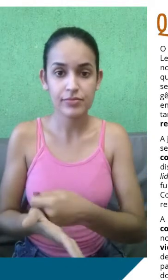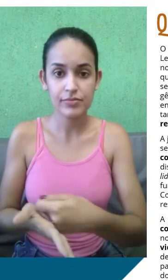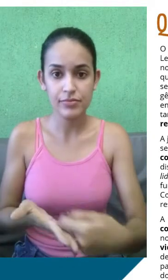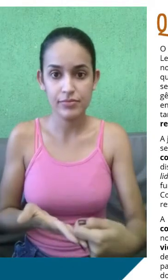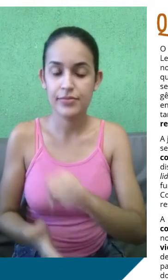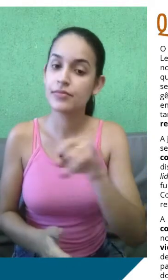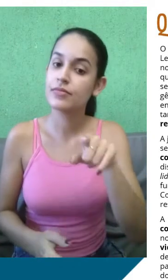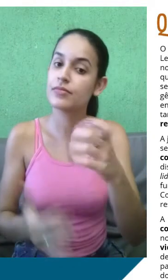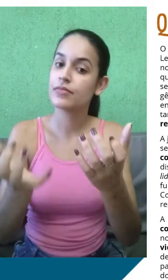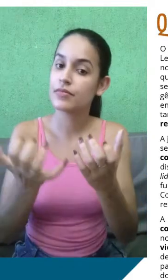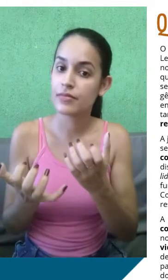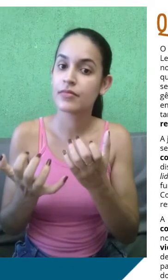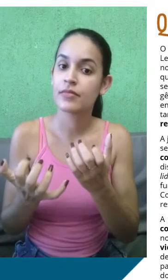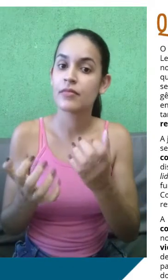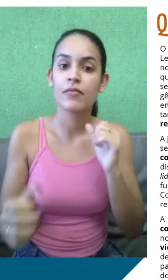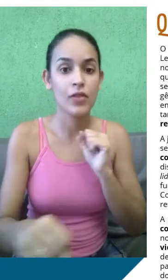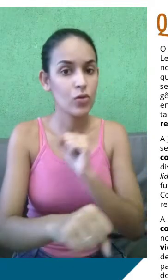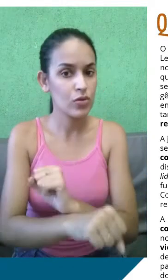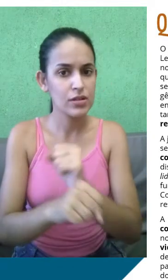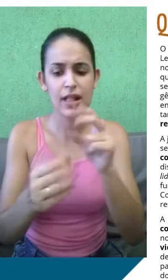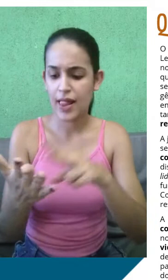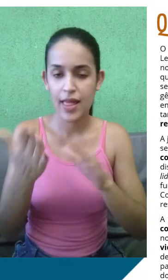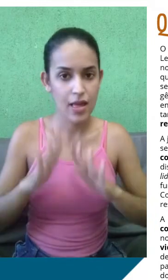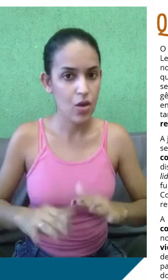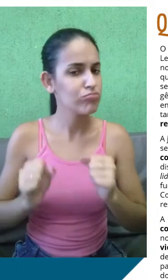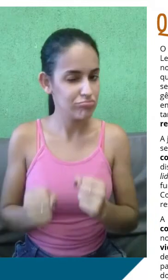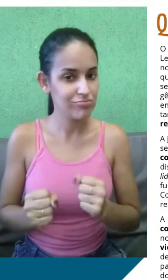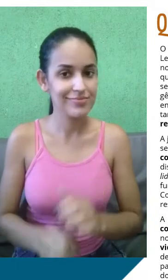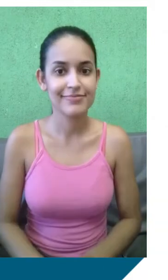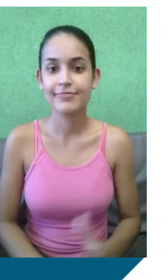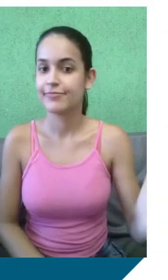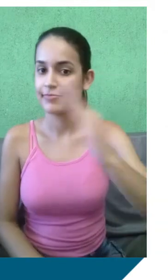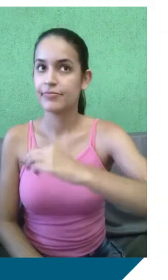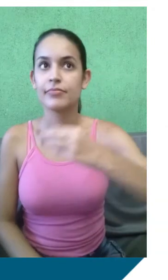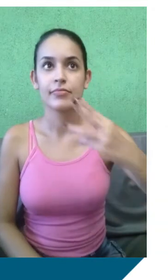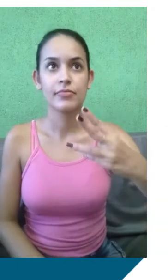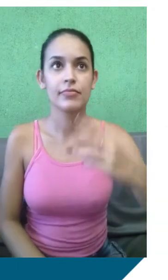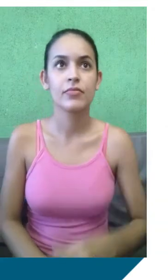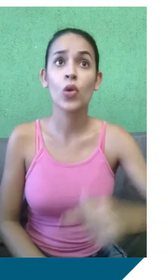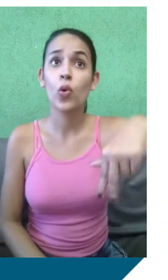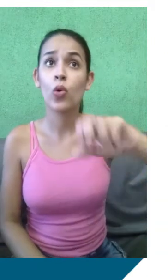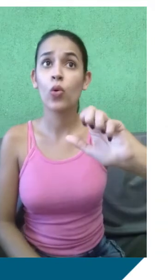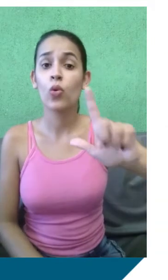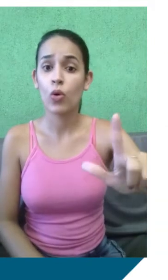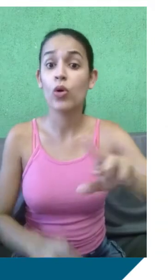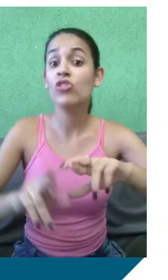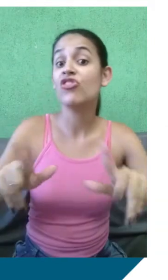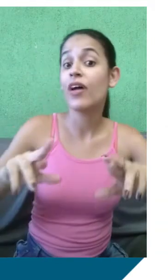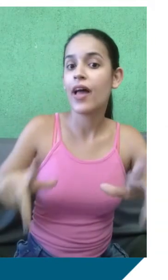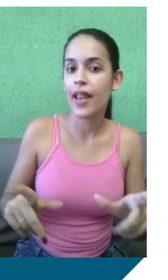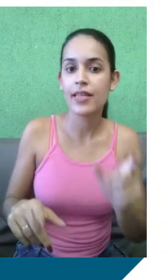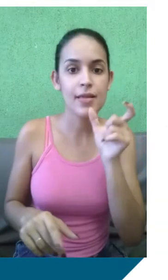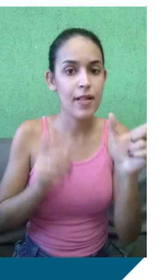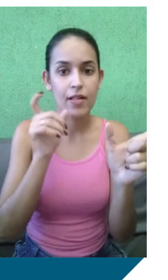gabarito comentado por escrito. Caso queira consultá-lo, é só parar o vídeo. Vamos à questão 3. Qual